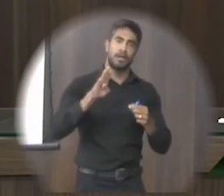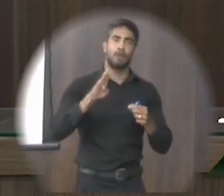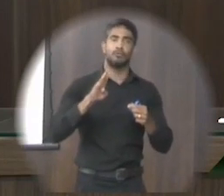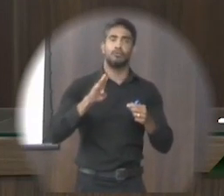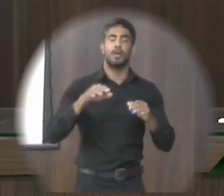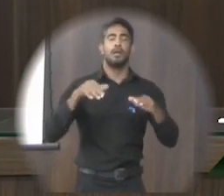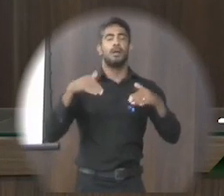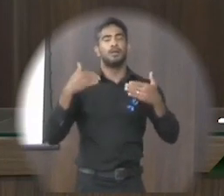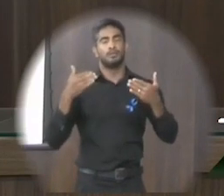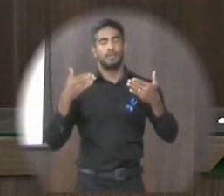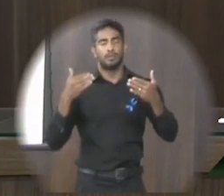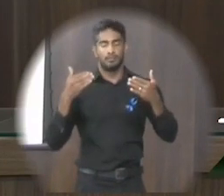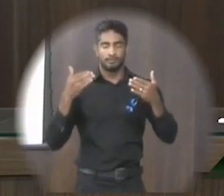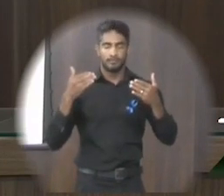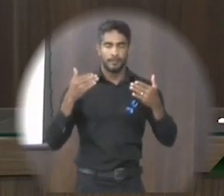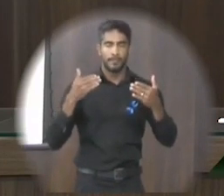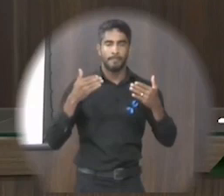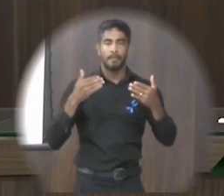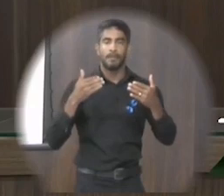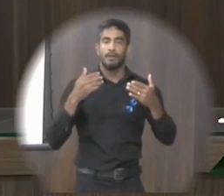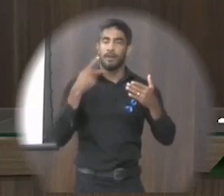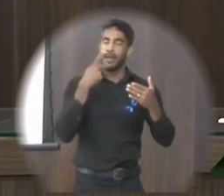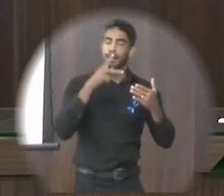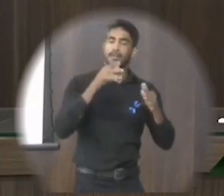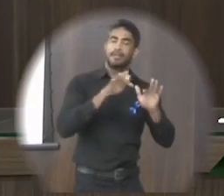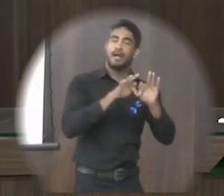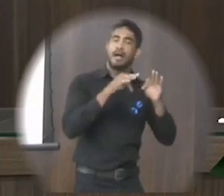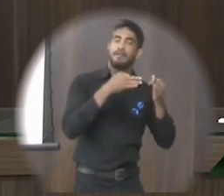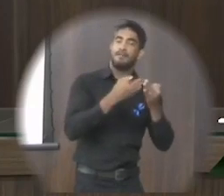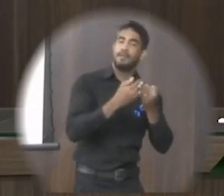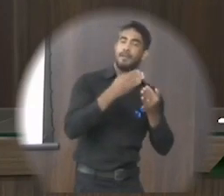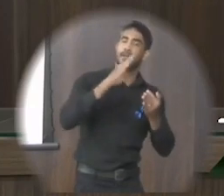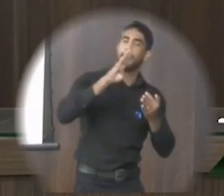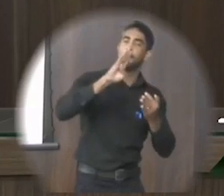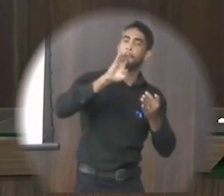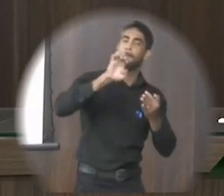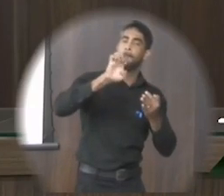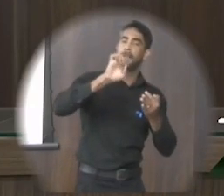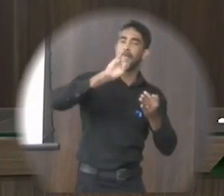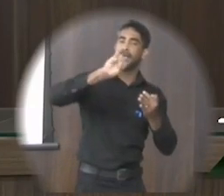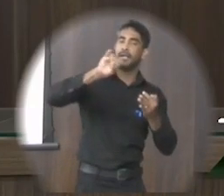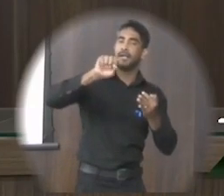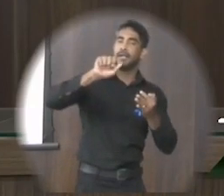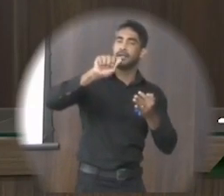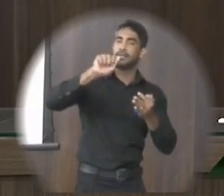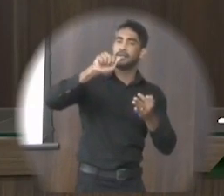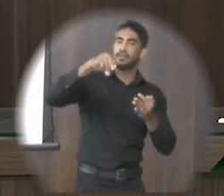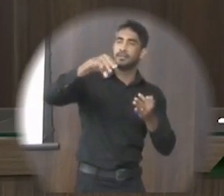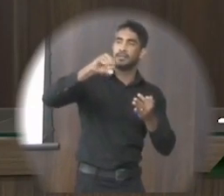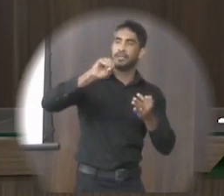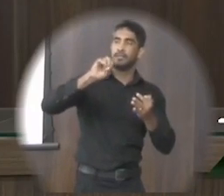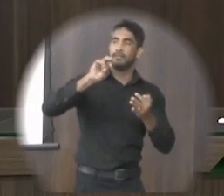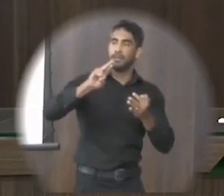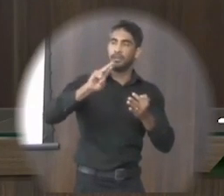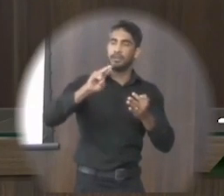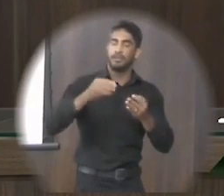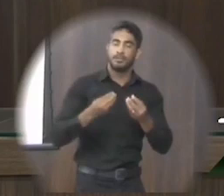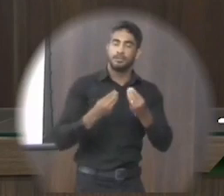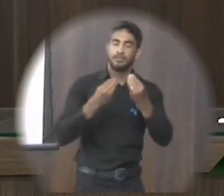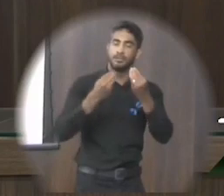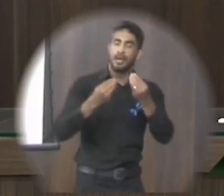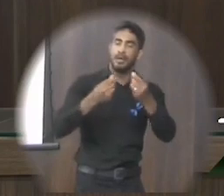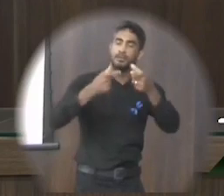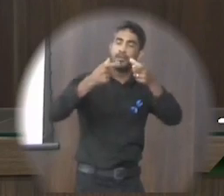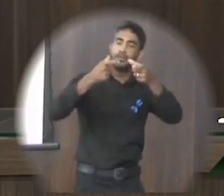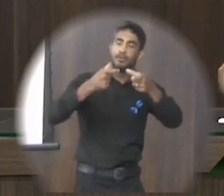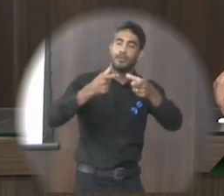as nossas condolências à família enlutada do seu Benjamin Martins, que Deus possa conceder um bom lugar em sua morada